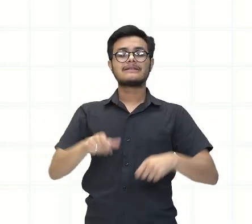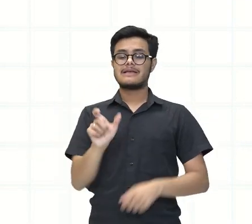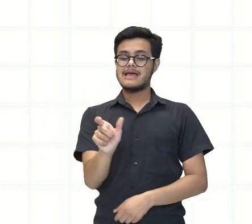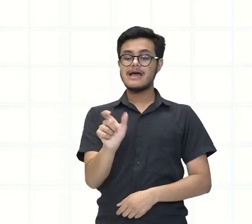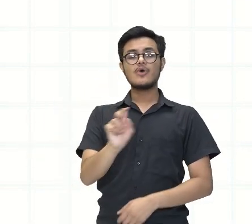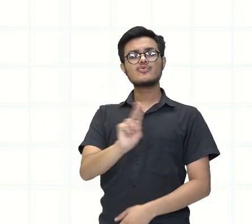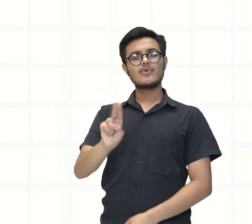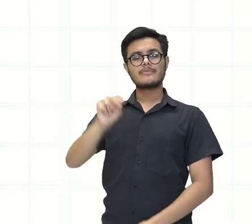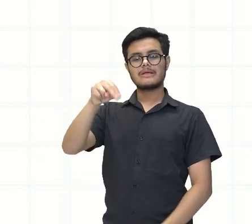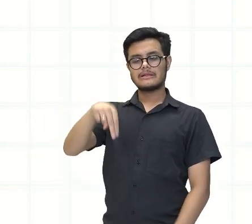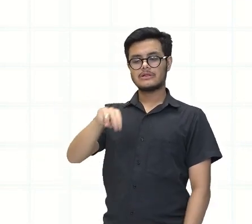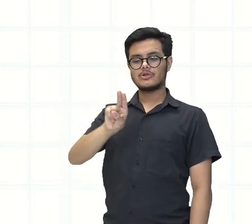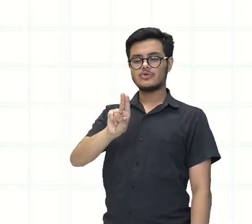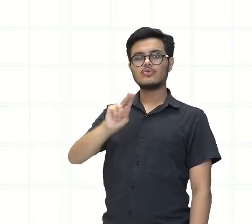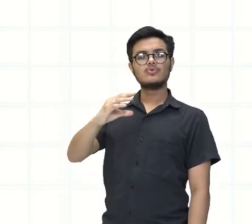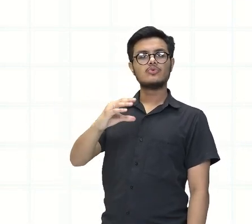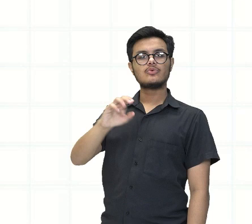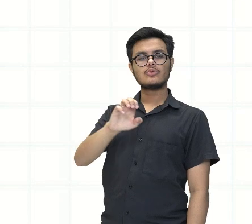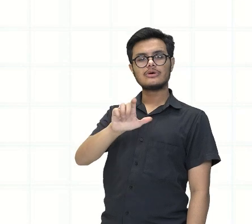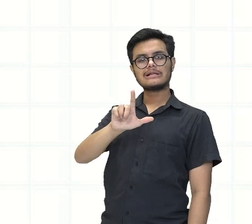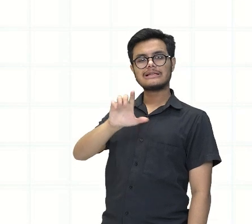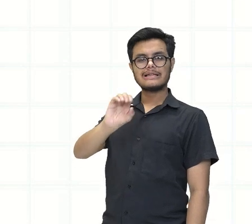daquele predicado, tá?